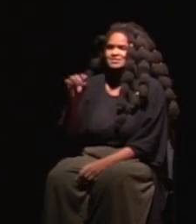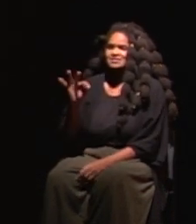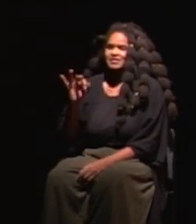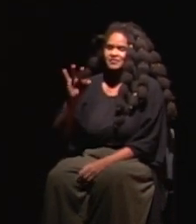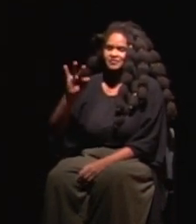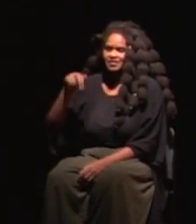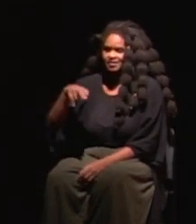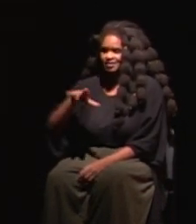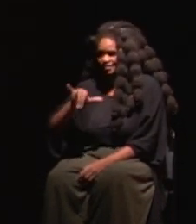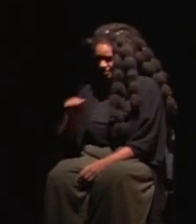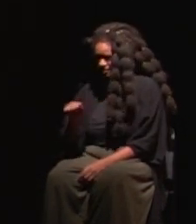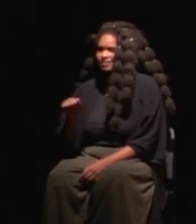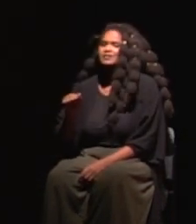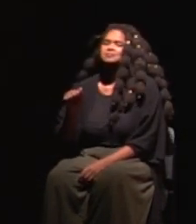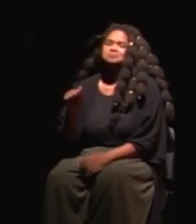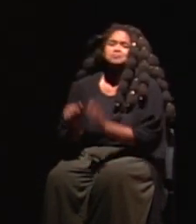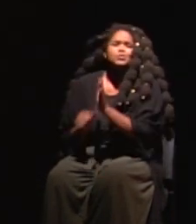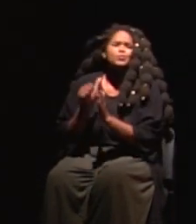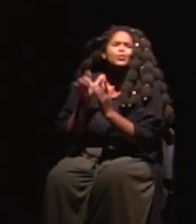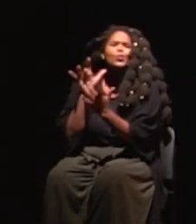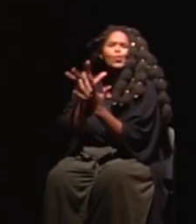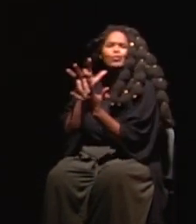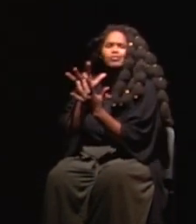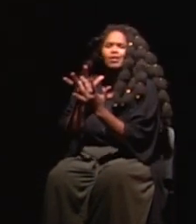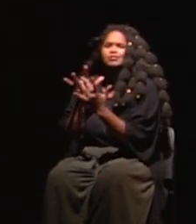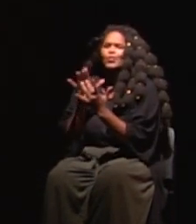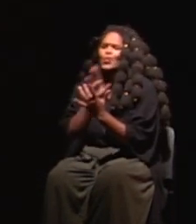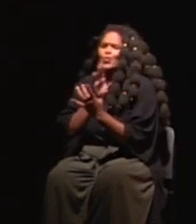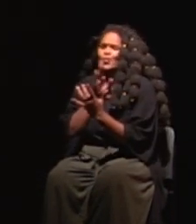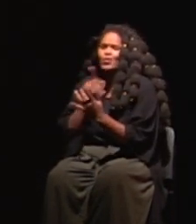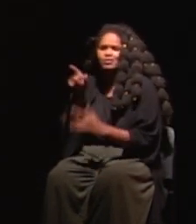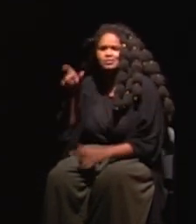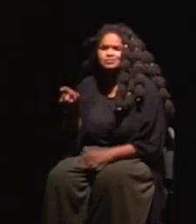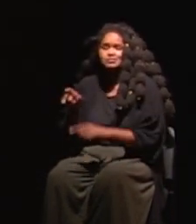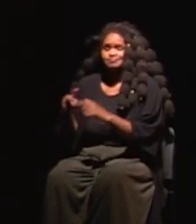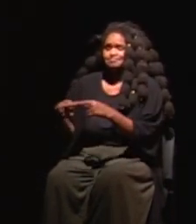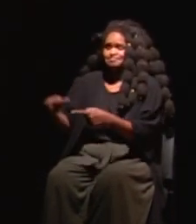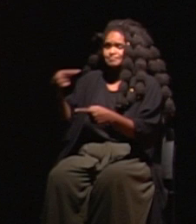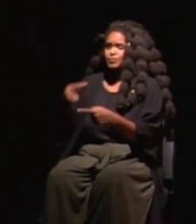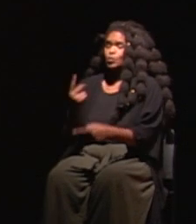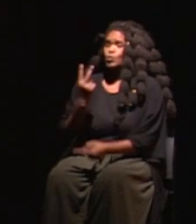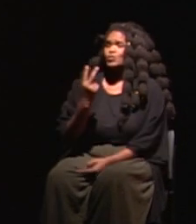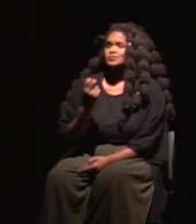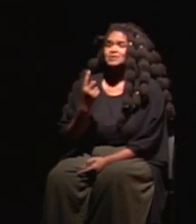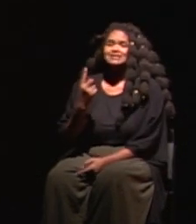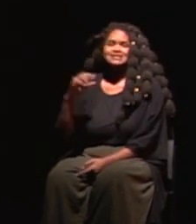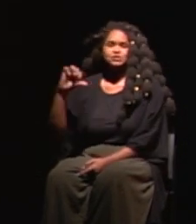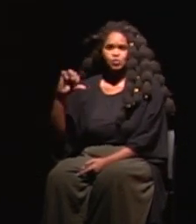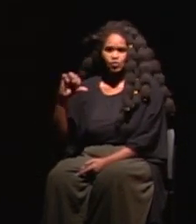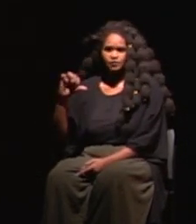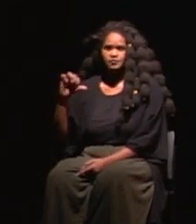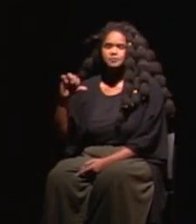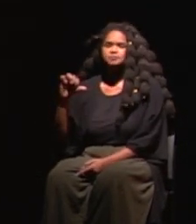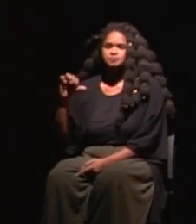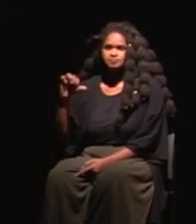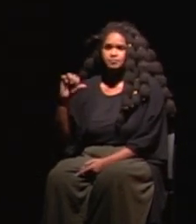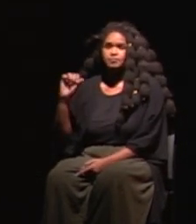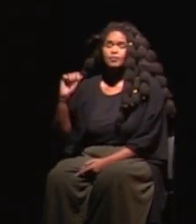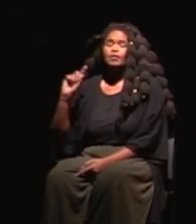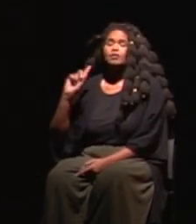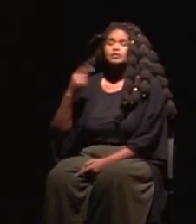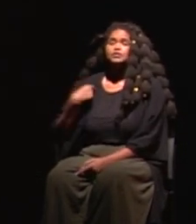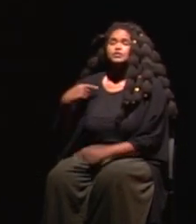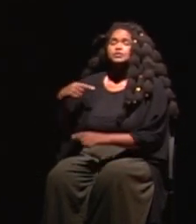primeiro contato, pelo menos o meu primeiro contato com a Estefânia, aconteceu em 2019, quando ela foi, quando a gente